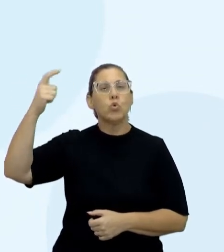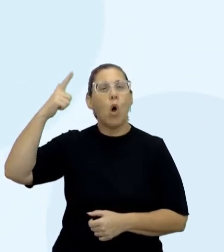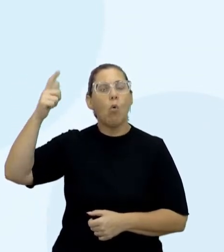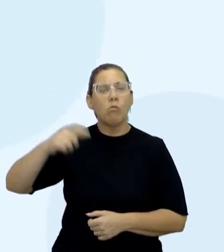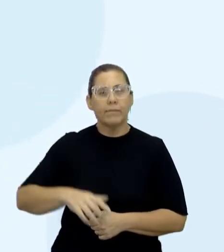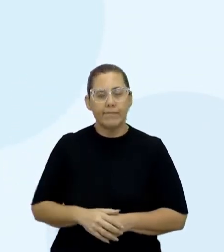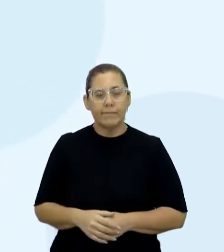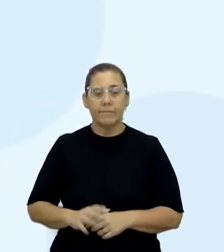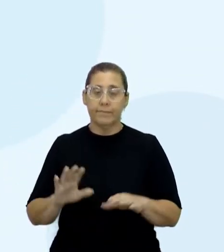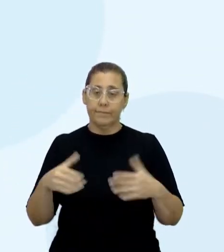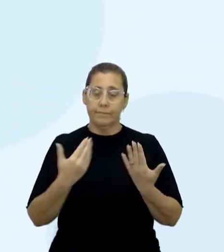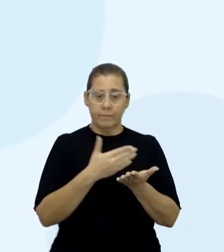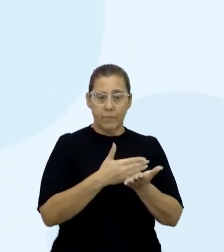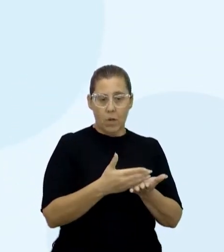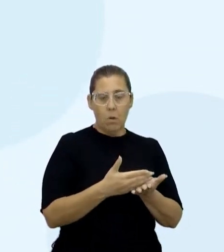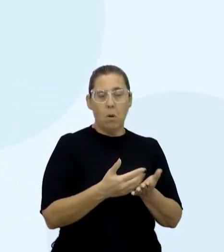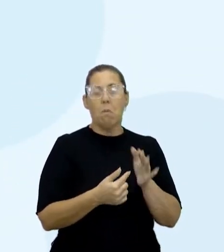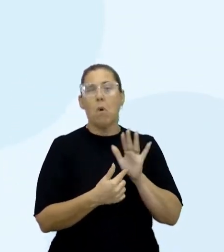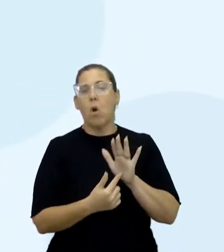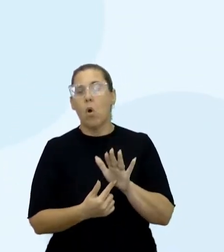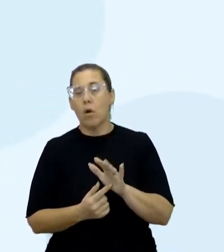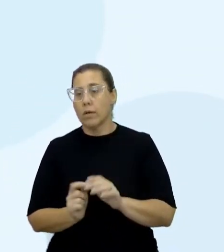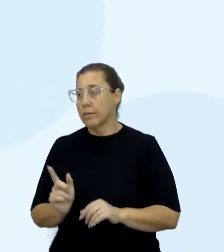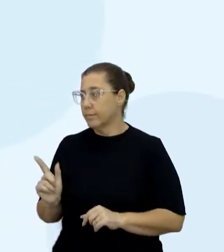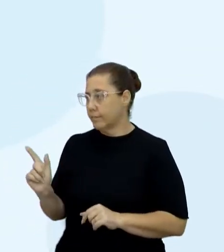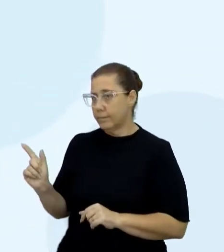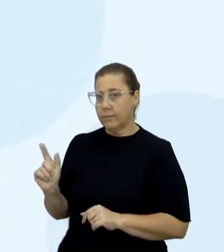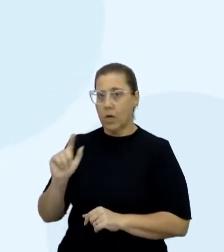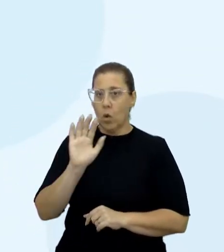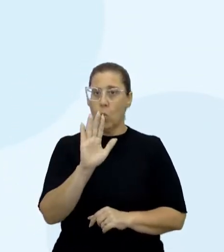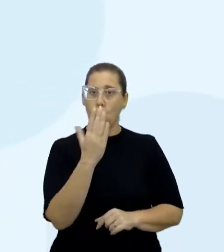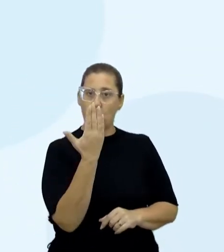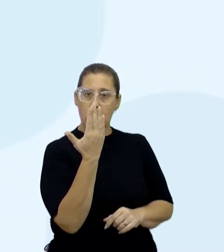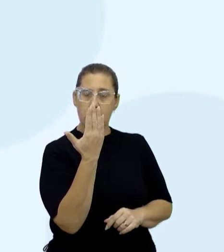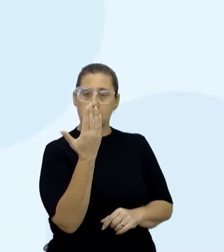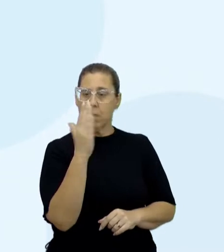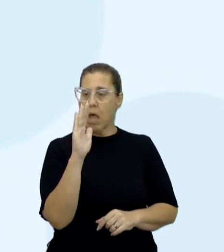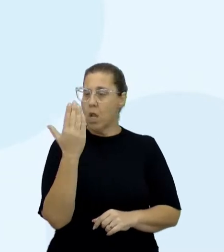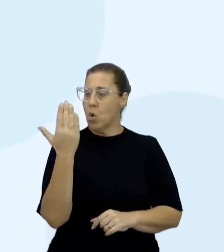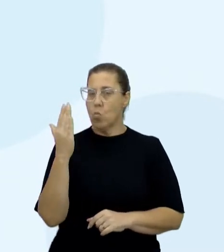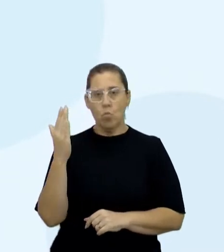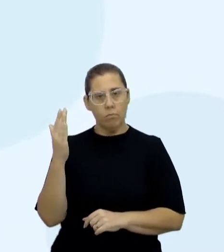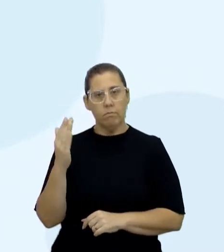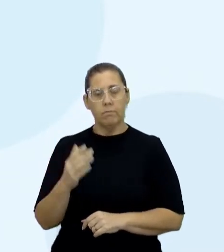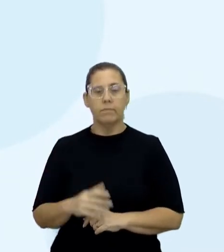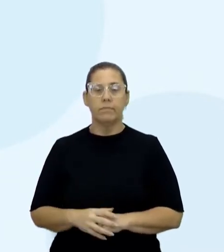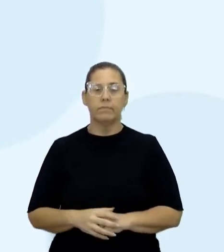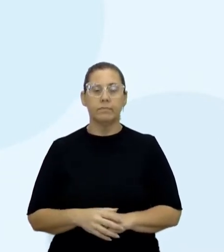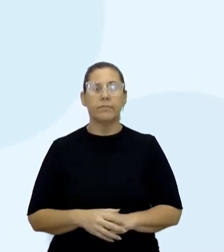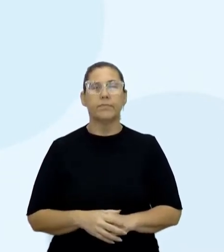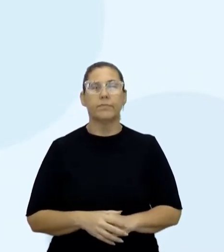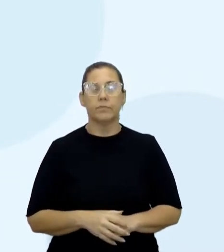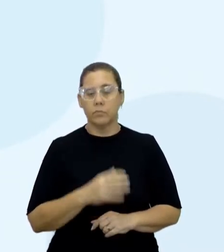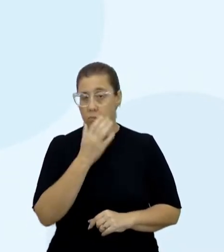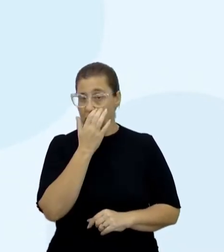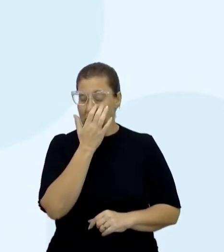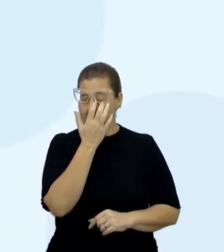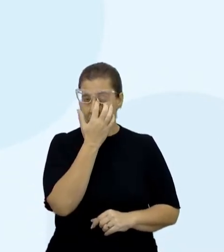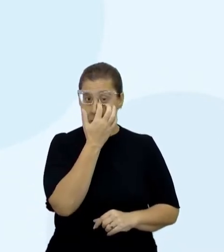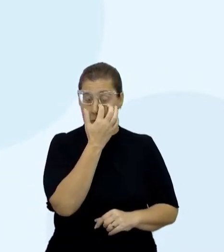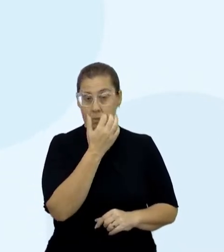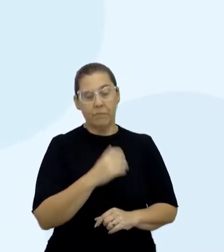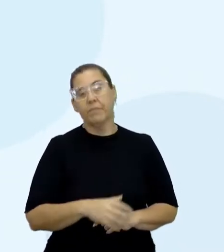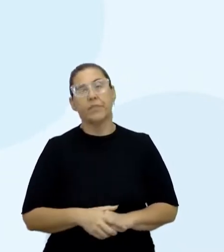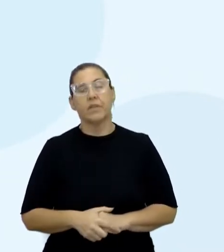começo de conversa, eu trouxe aí para a gente um espelho plano. Deixa eu começar aqui já fazendo essa brincadeira e